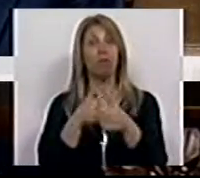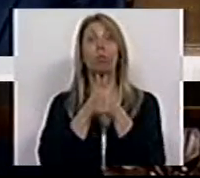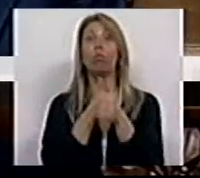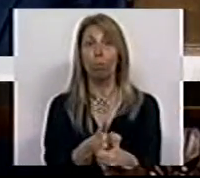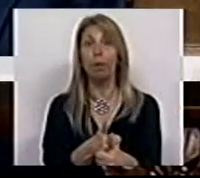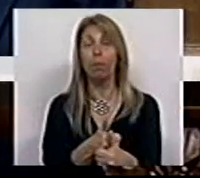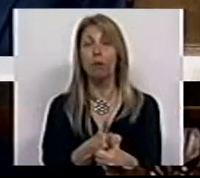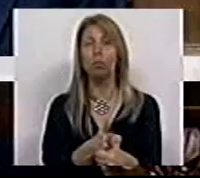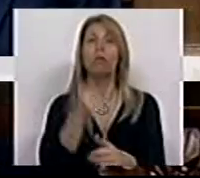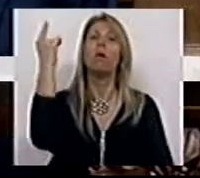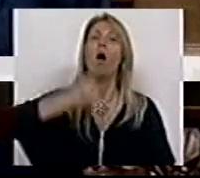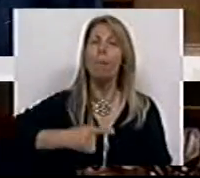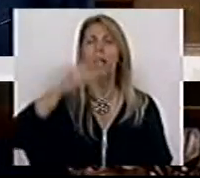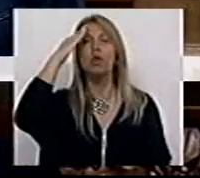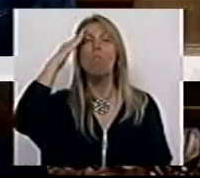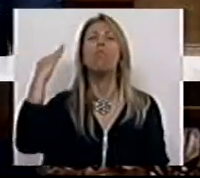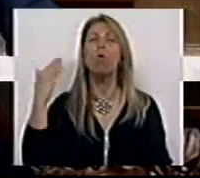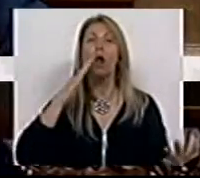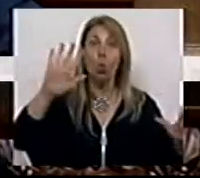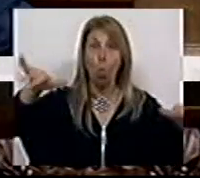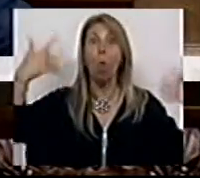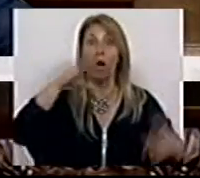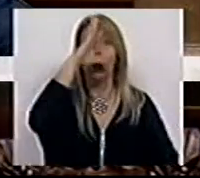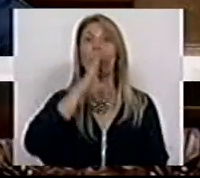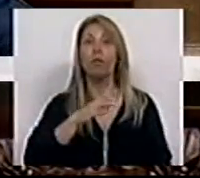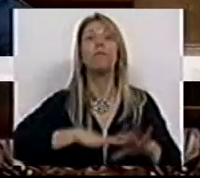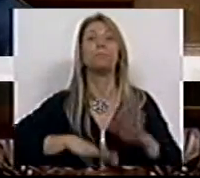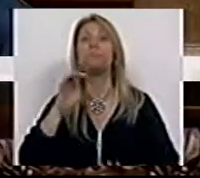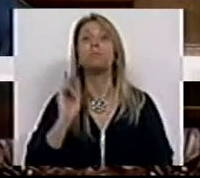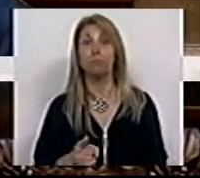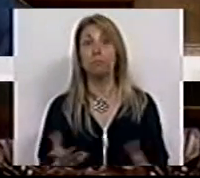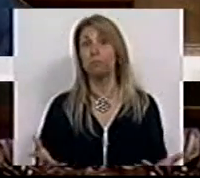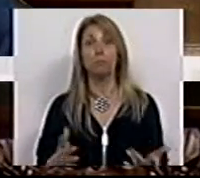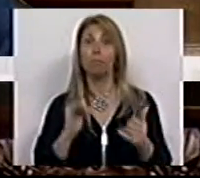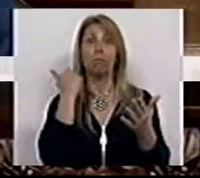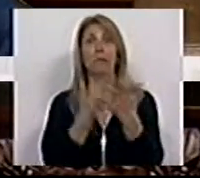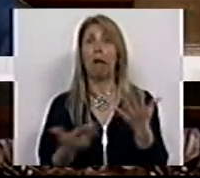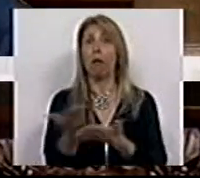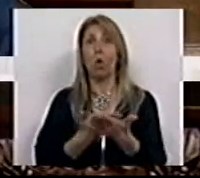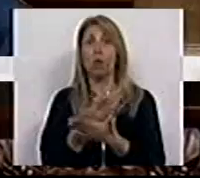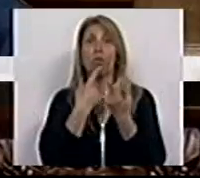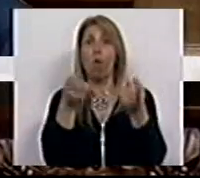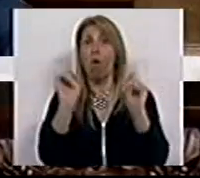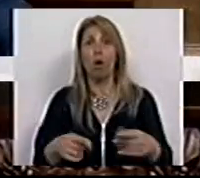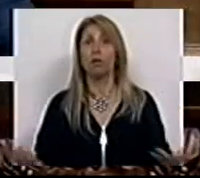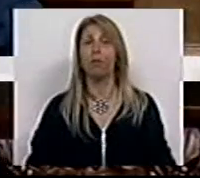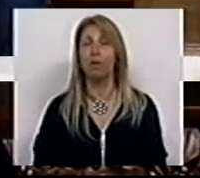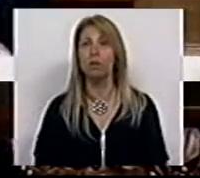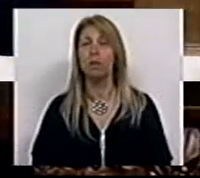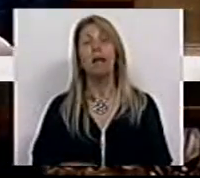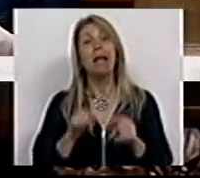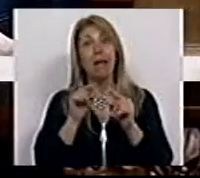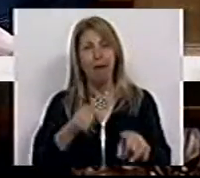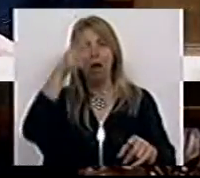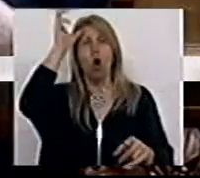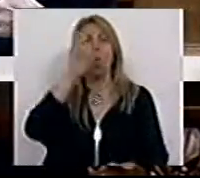cumprimento, a obrigação moral de qualquer governo é fazer tudo para os renegociar. É essa coragem